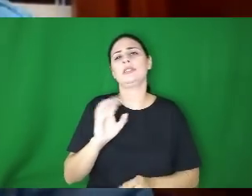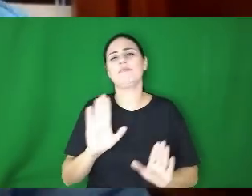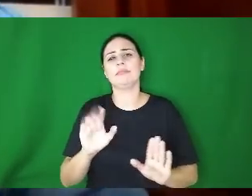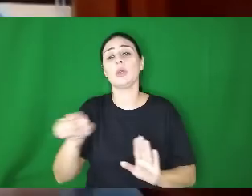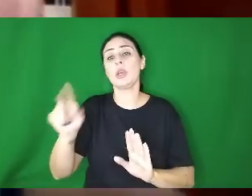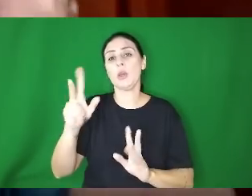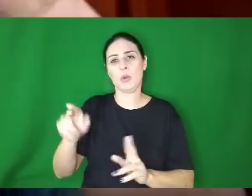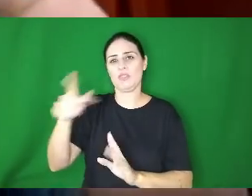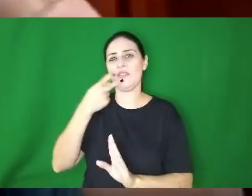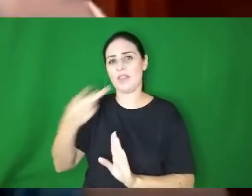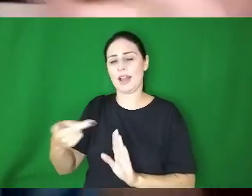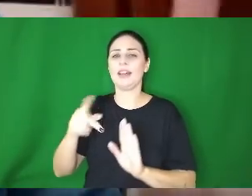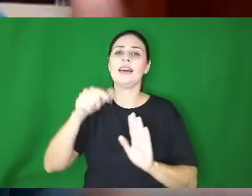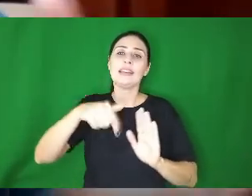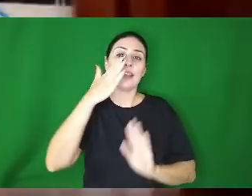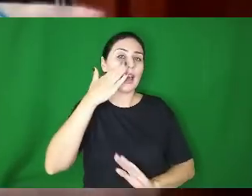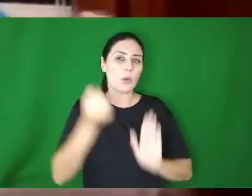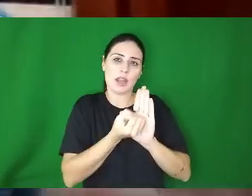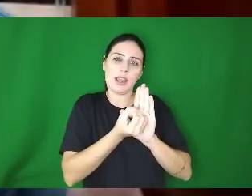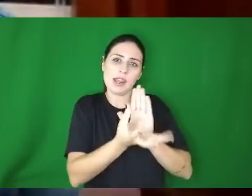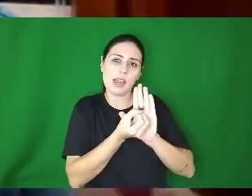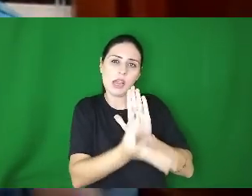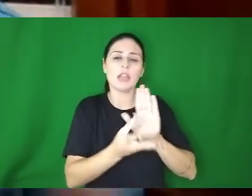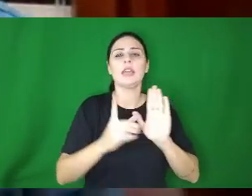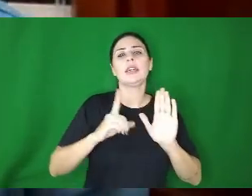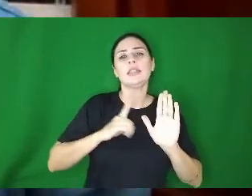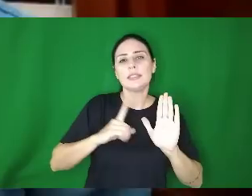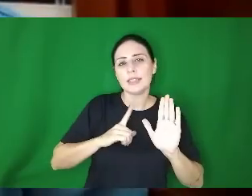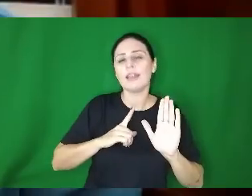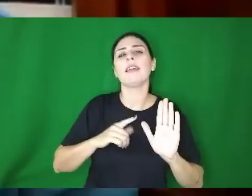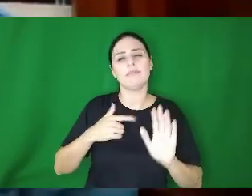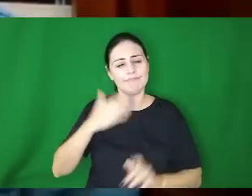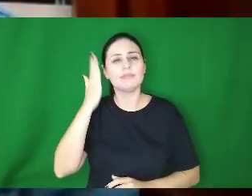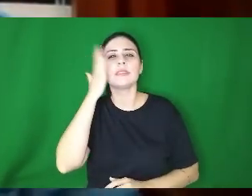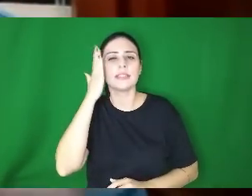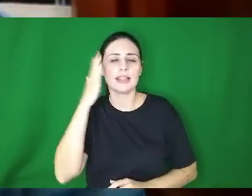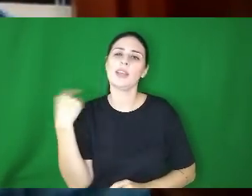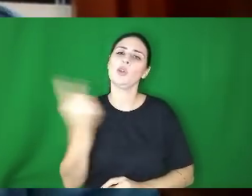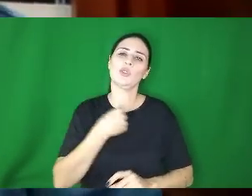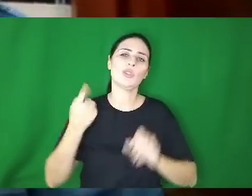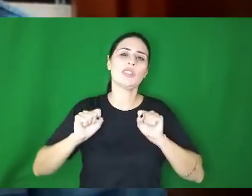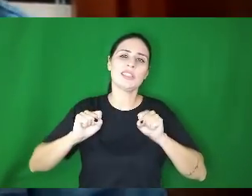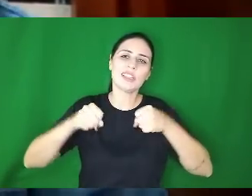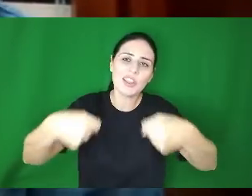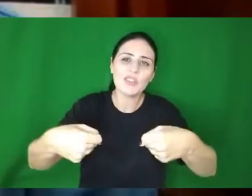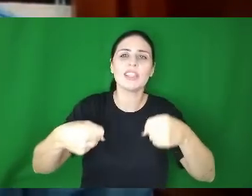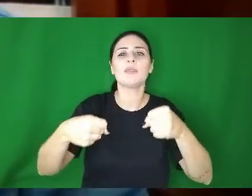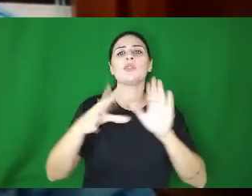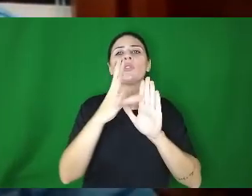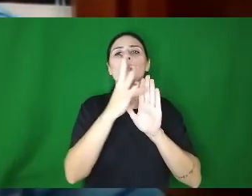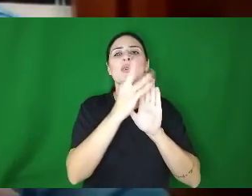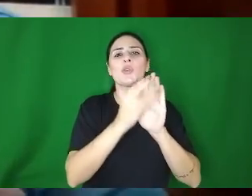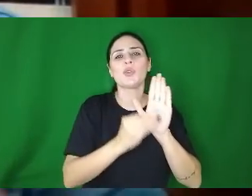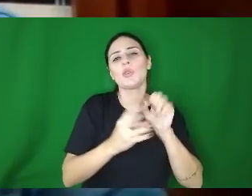quando eu penso que é necessário a gente priorizar, é justamente para garantir